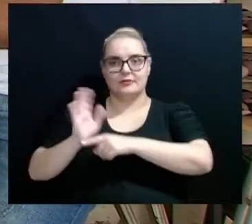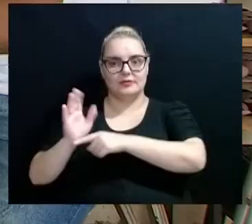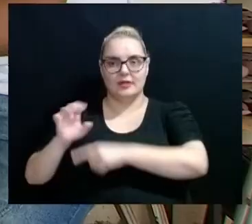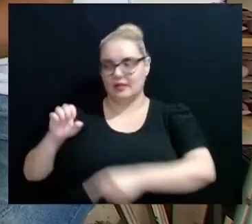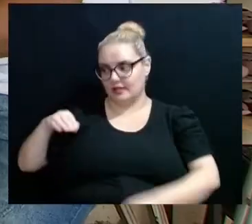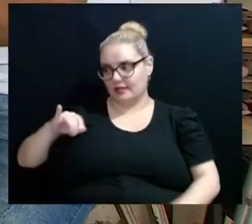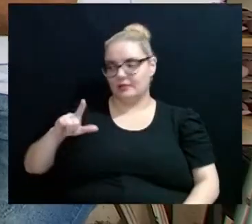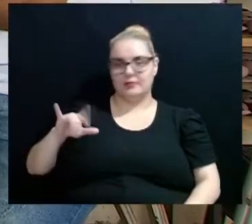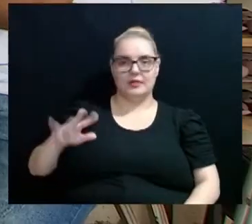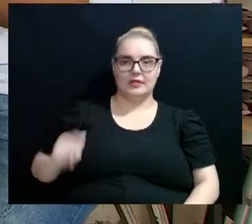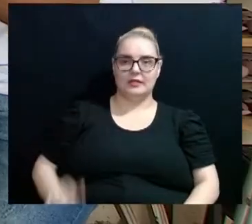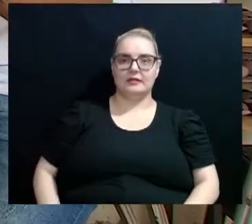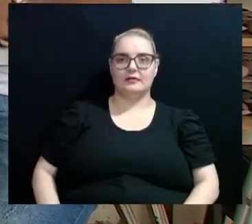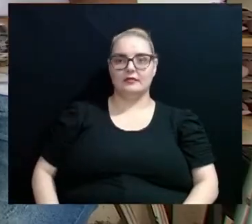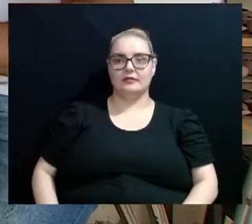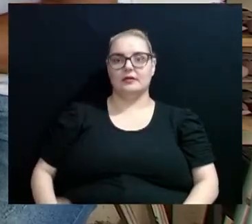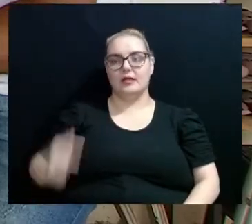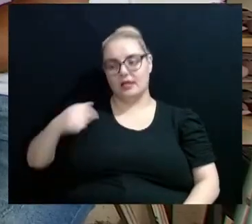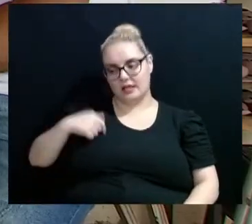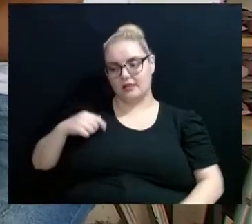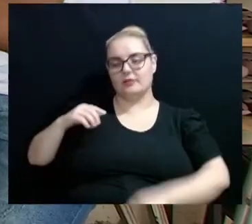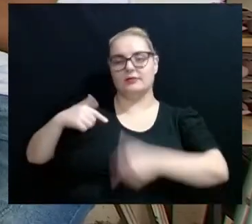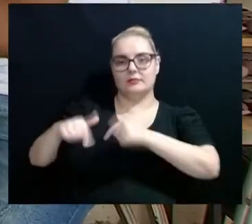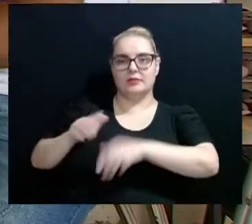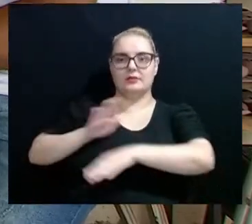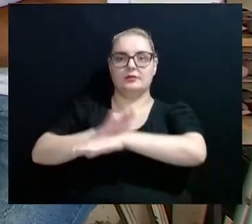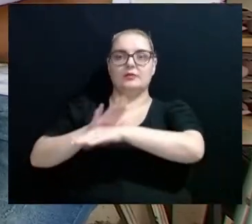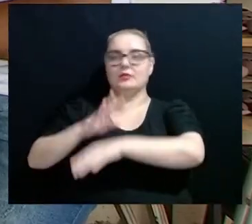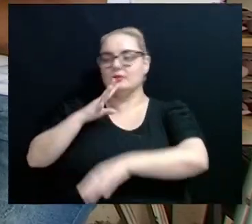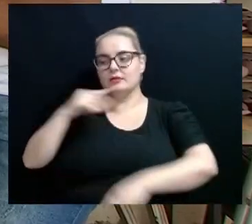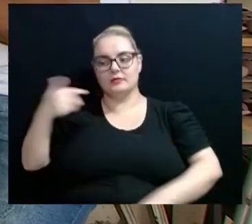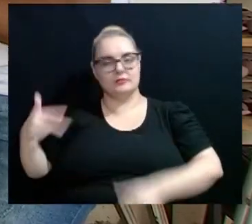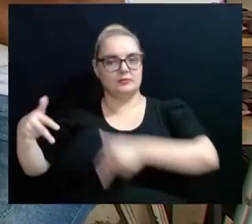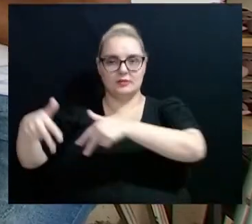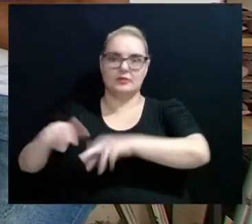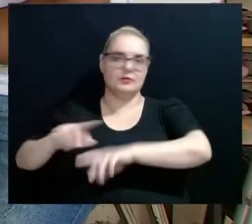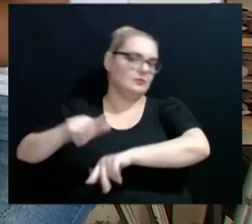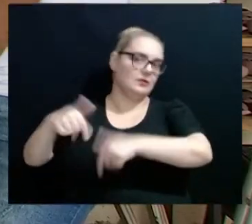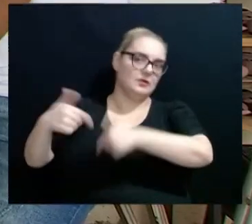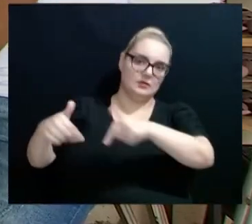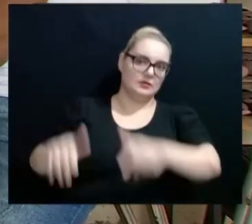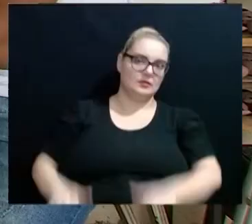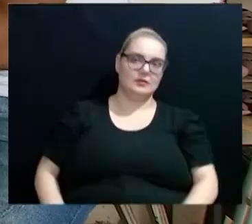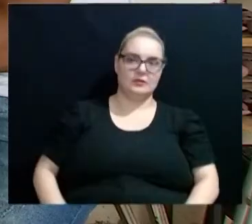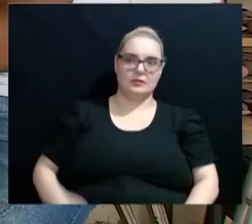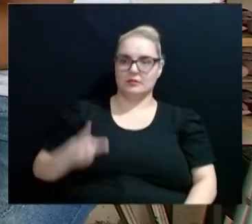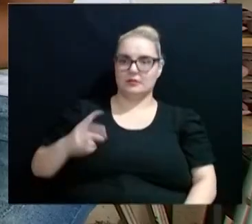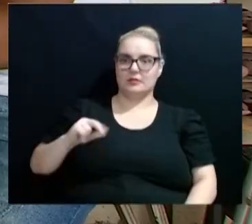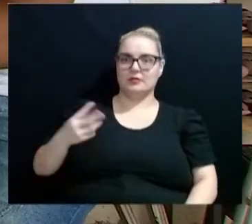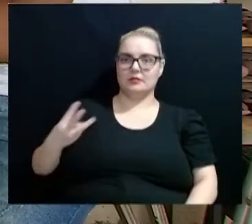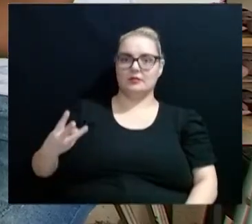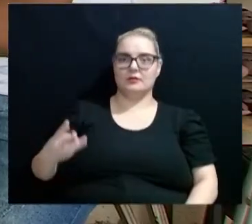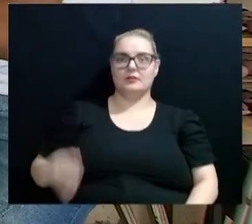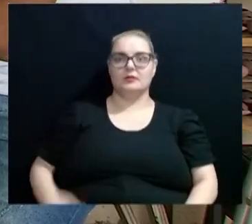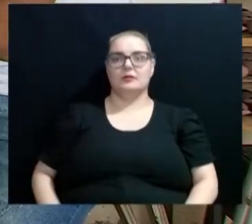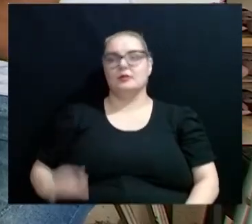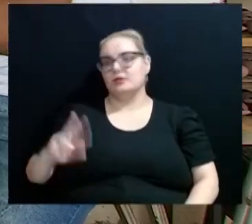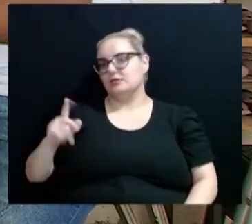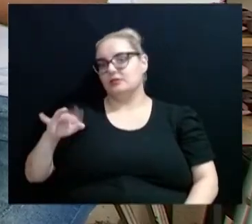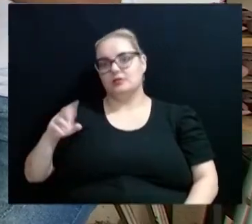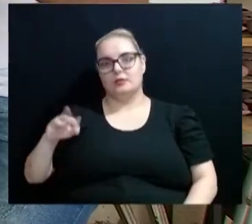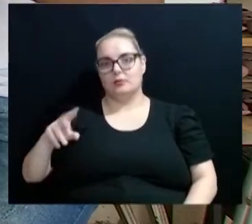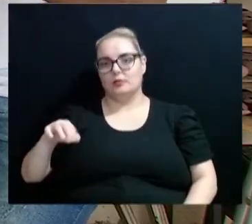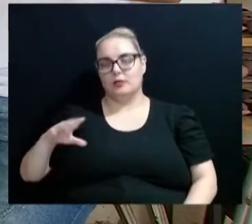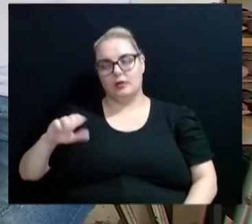dentro do cinema ali, que me ensinou muitas coisas dentro da cenografia, que é a Emília, foi sendo ajudante ali, que eu conheci ela, conectamos, fizemos